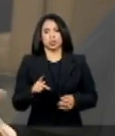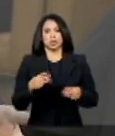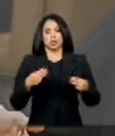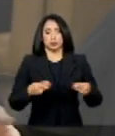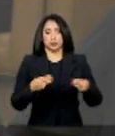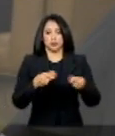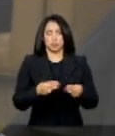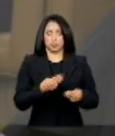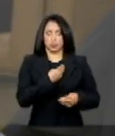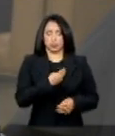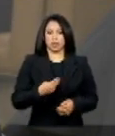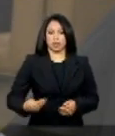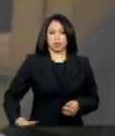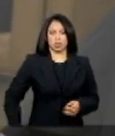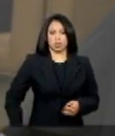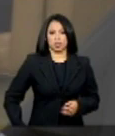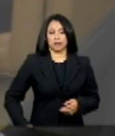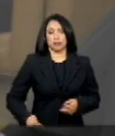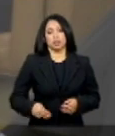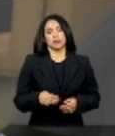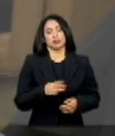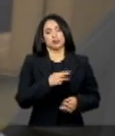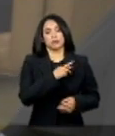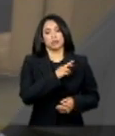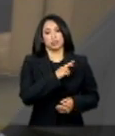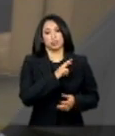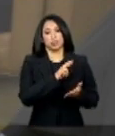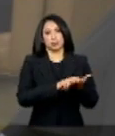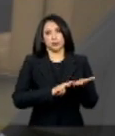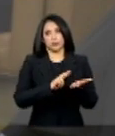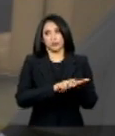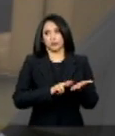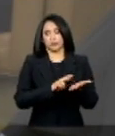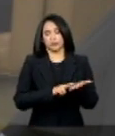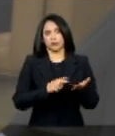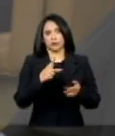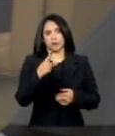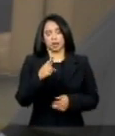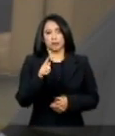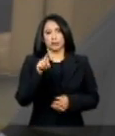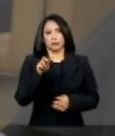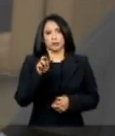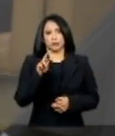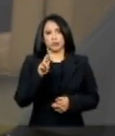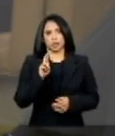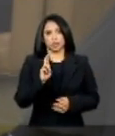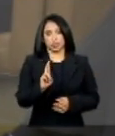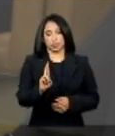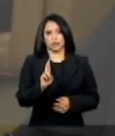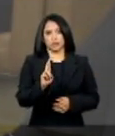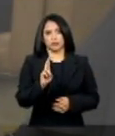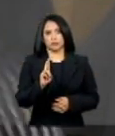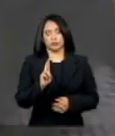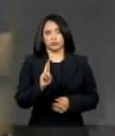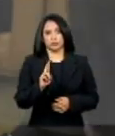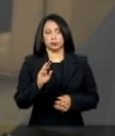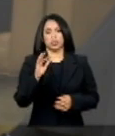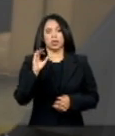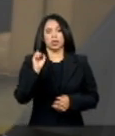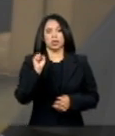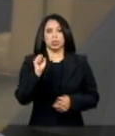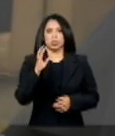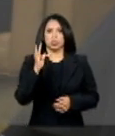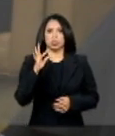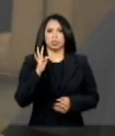sentimos ministros aqui presente sente-se uma procuradora geral da república é grande o supremo tribunal federal